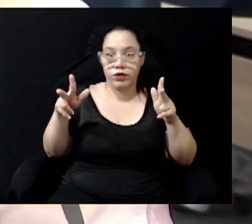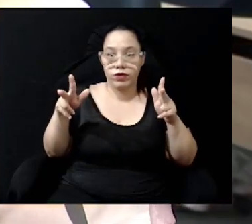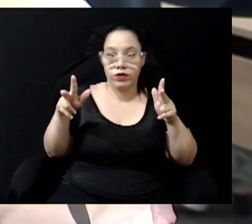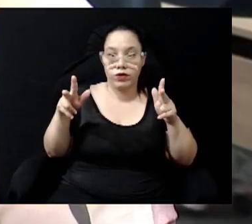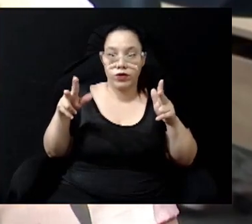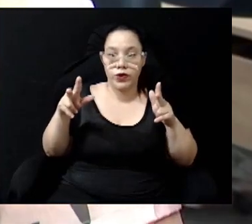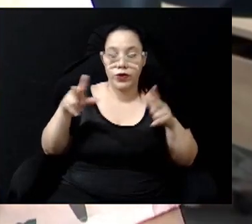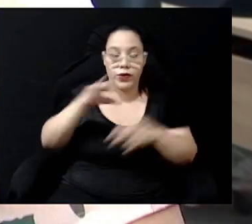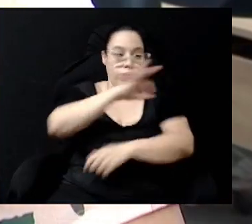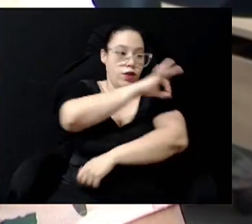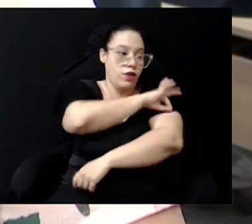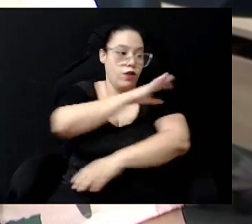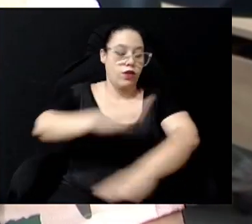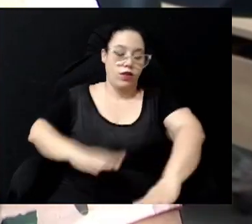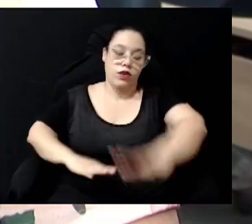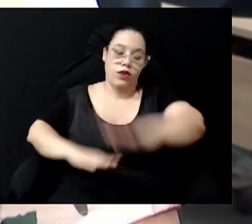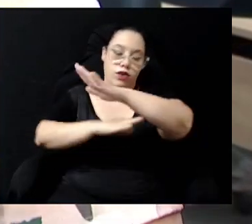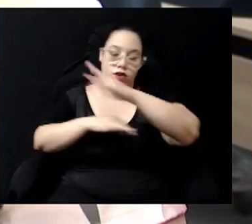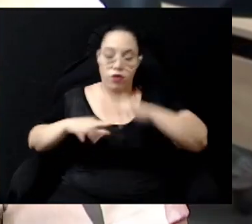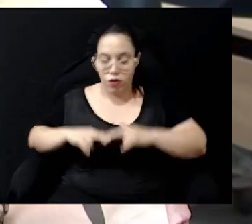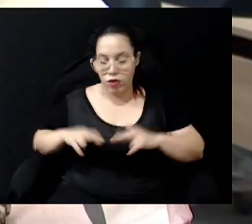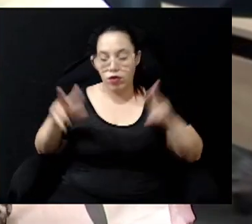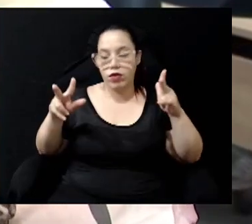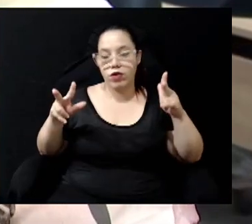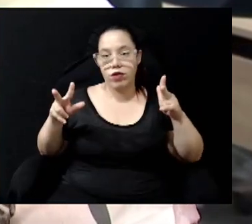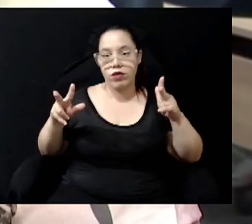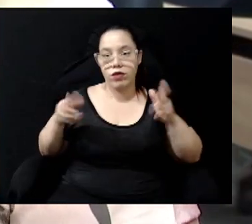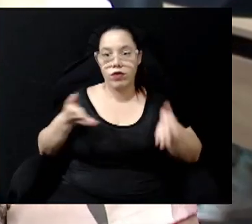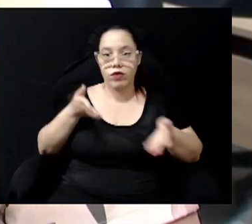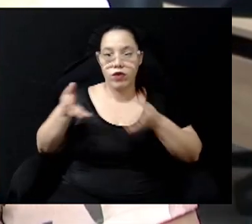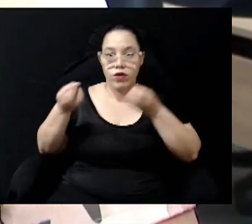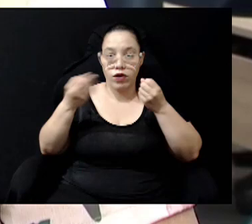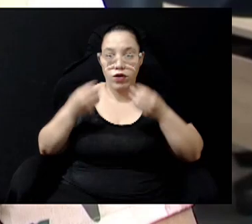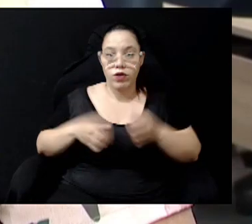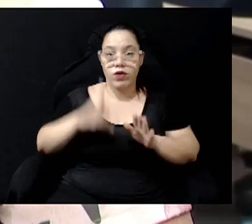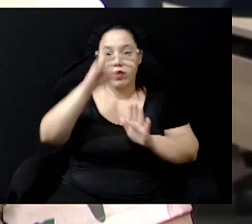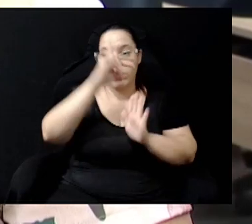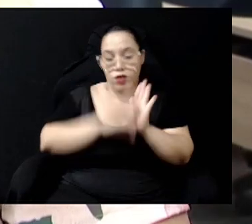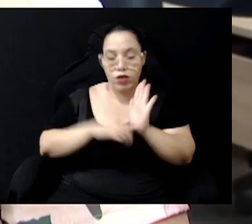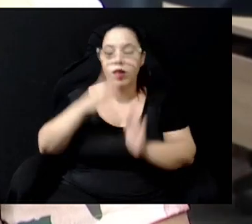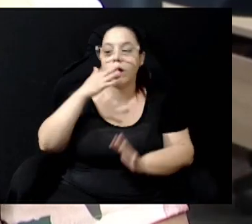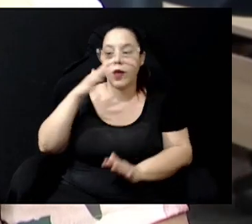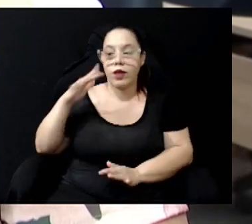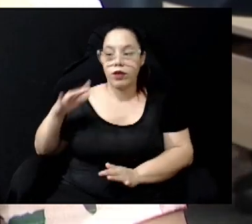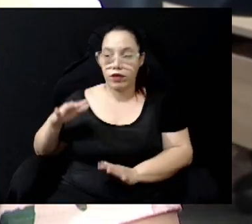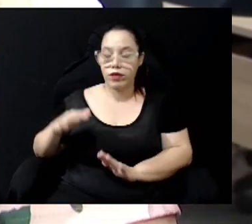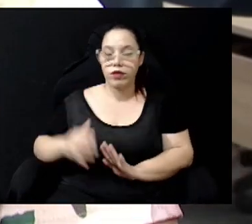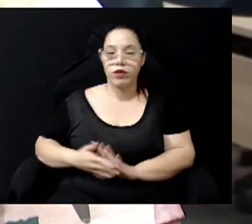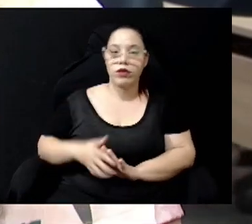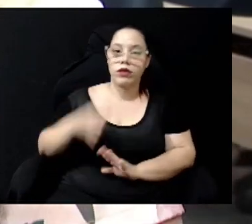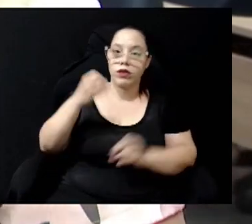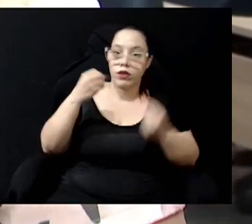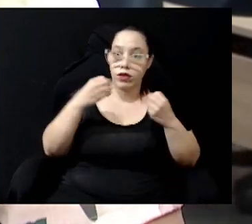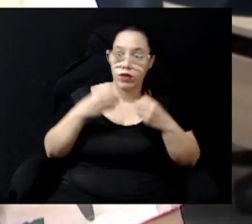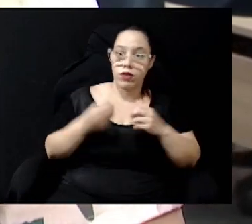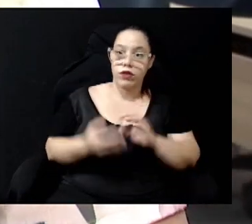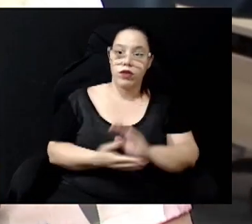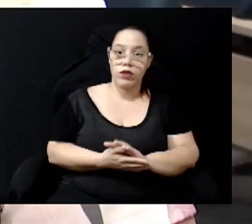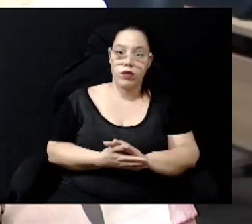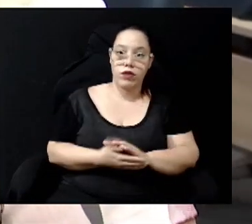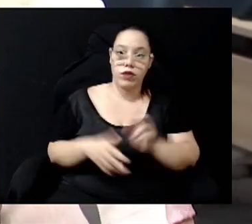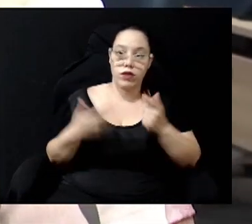Câmara Municipal, informações sobre direitos das crianças, informação sobre legislações que existem